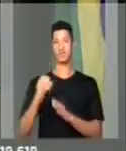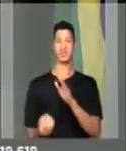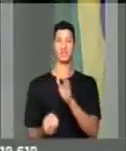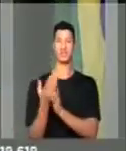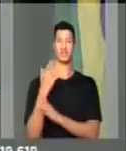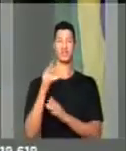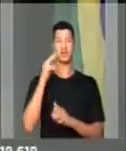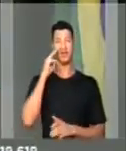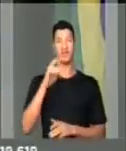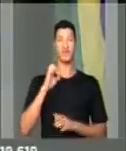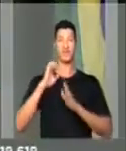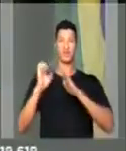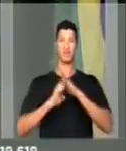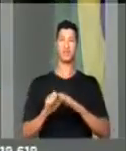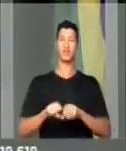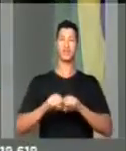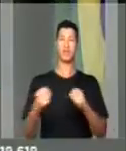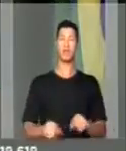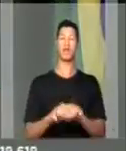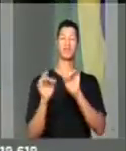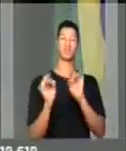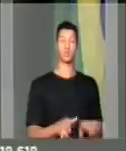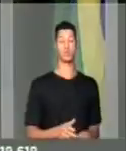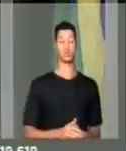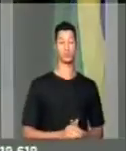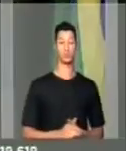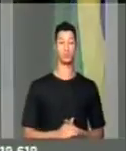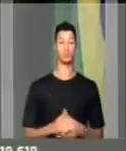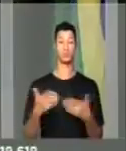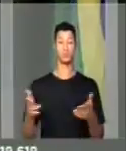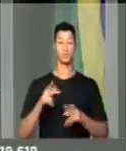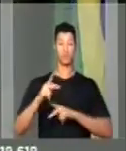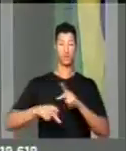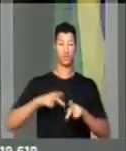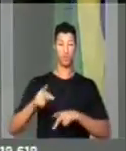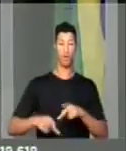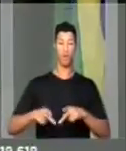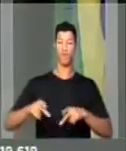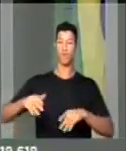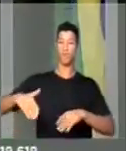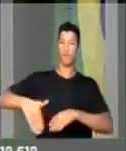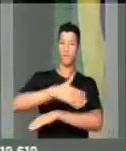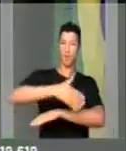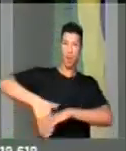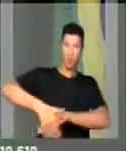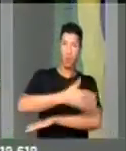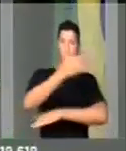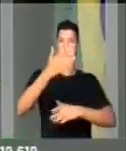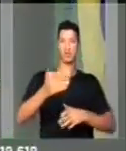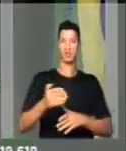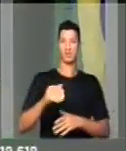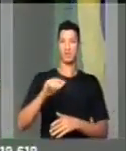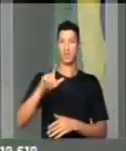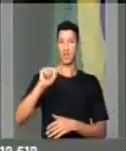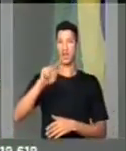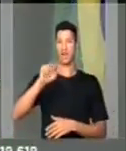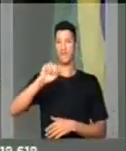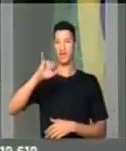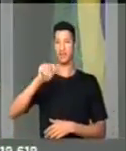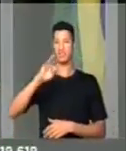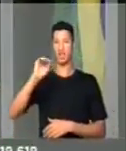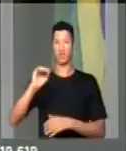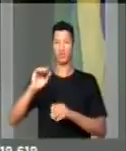instalar, vendo as empresas quebrar e deixou. E aí o povo foi para a rua, a Operação Lava